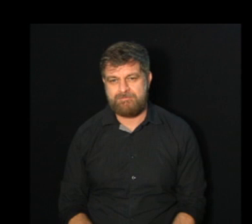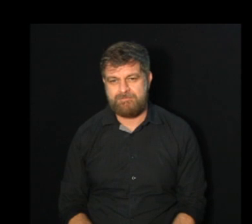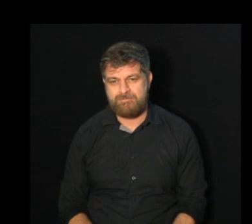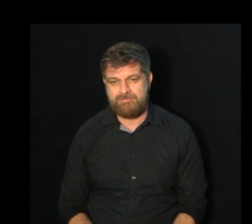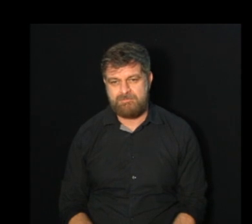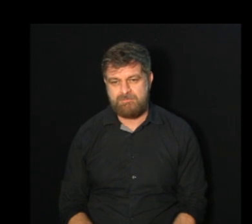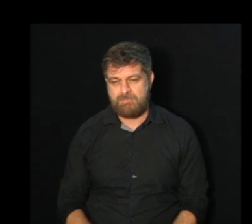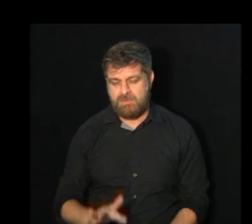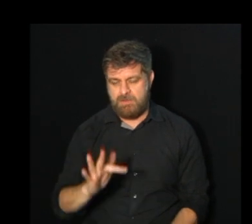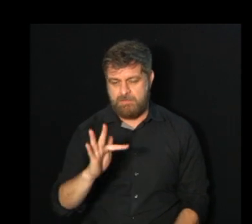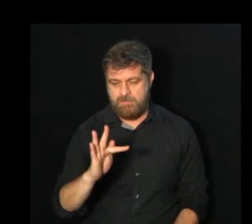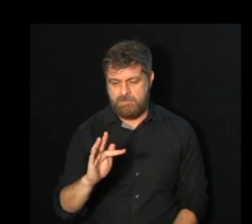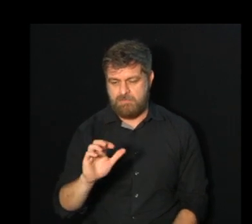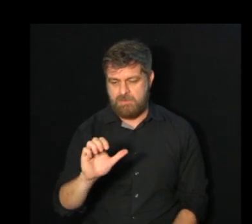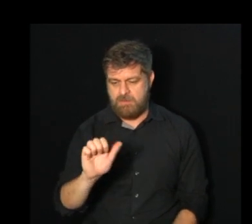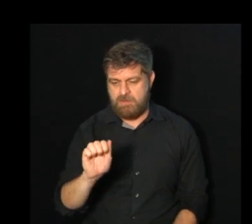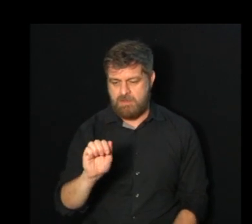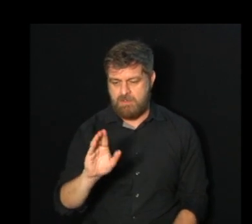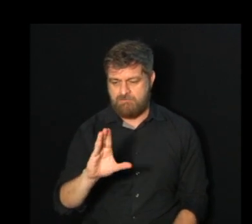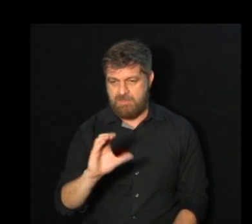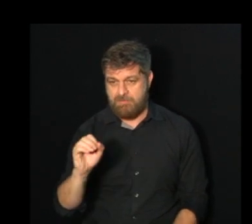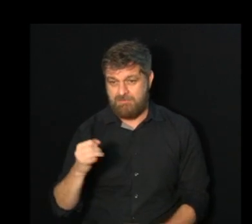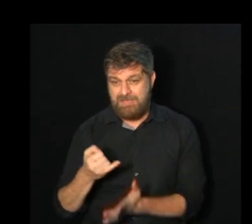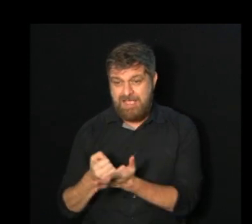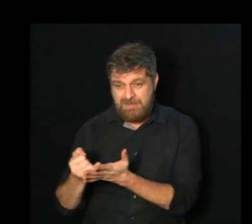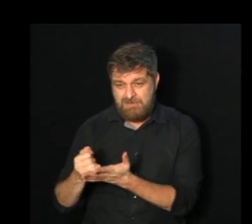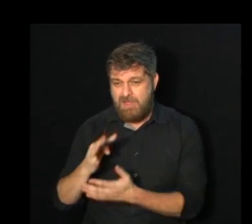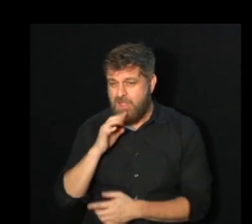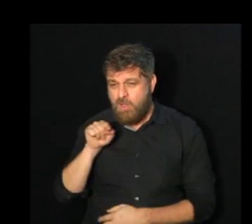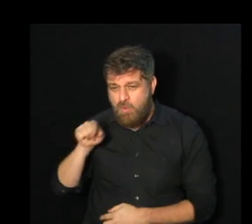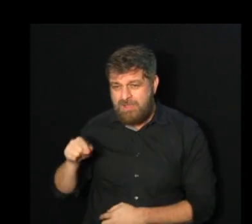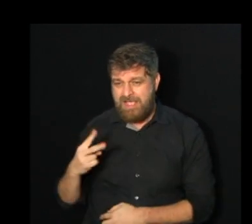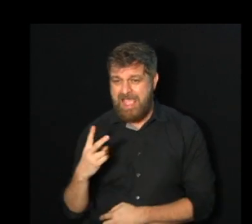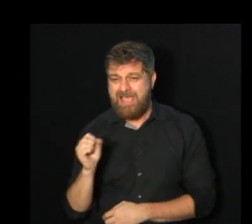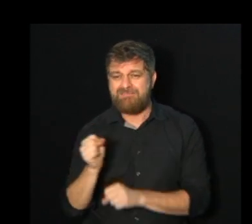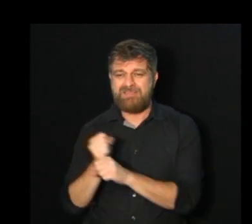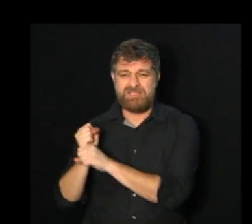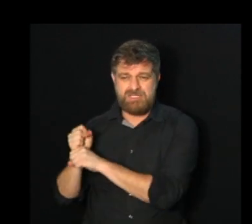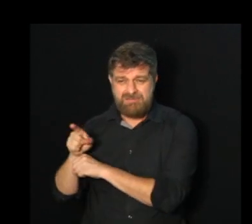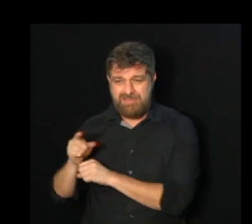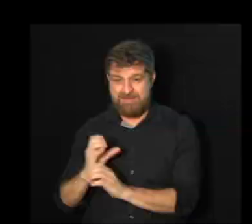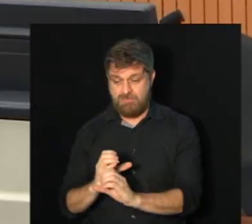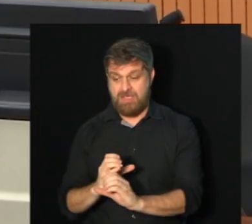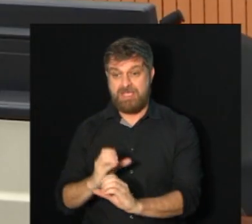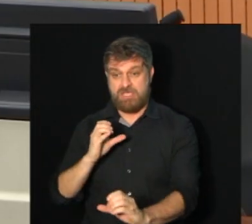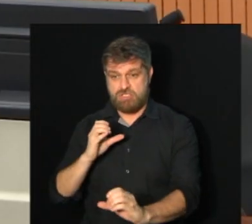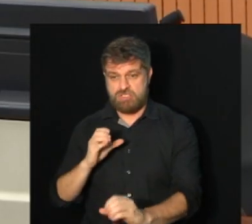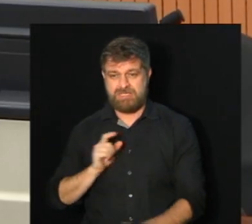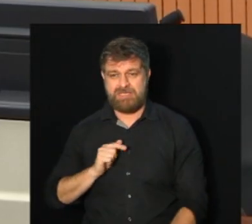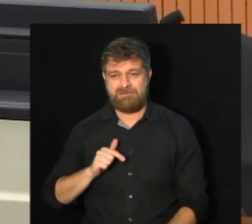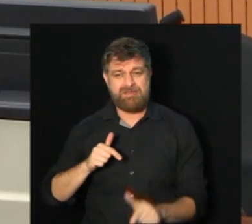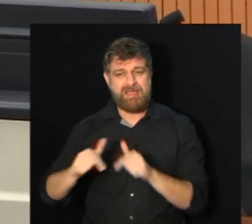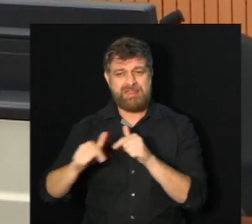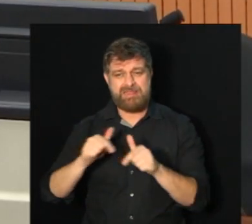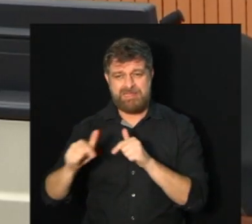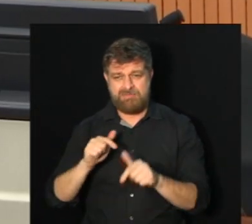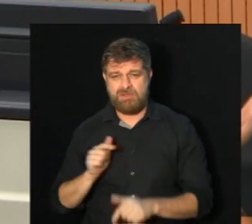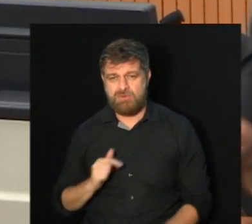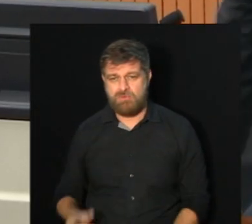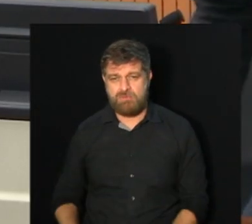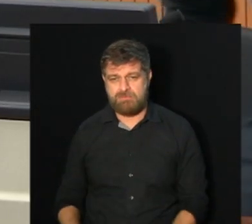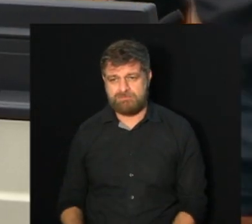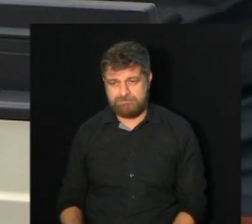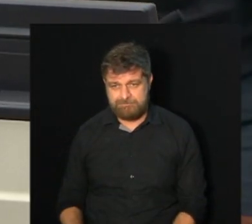O Fábio, na verdade, só fazendo uma introdução, eu conheço ele há uns 20 anos, ele é engenheiro, foi engenheiro da Nextel, da Nokia, é consultor de